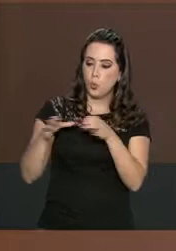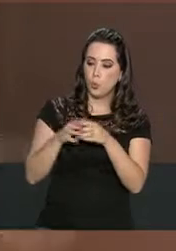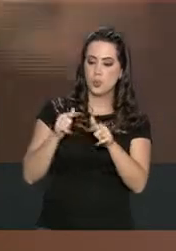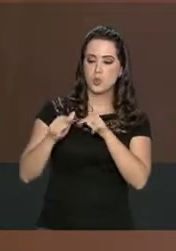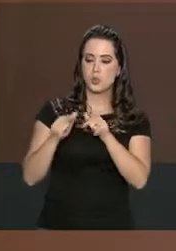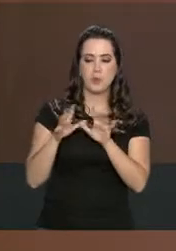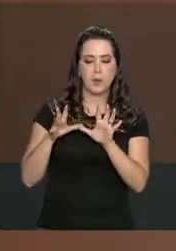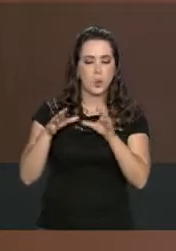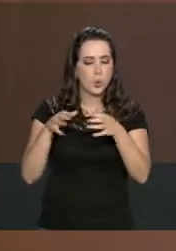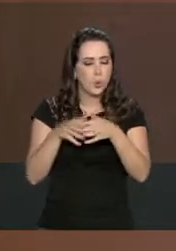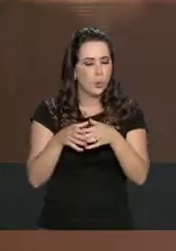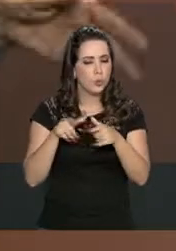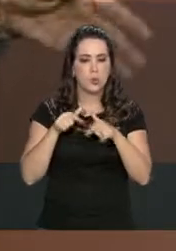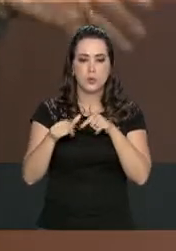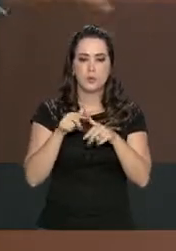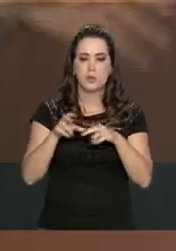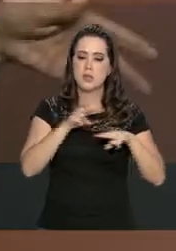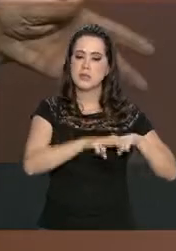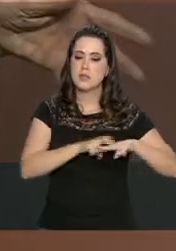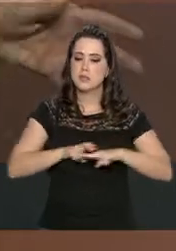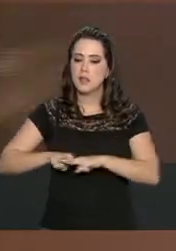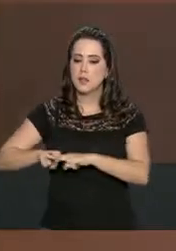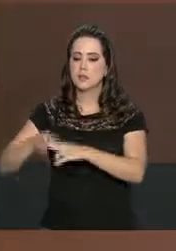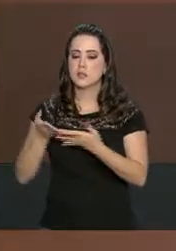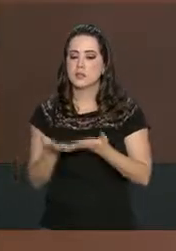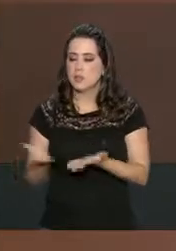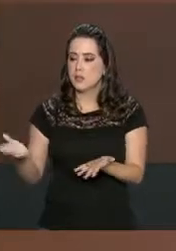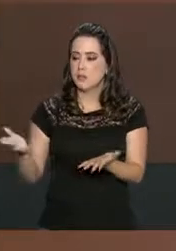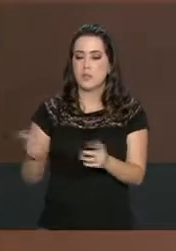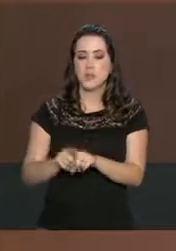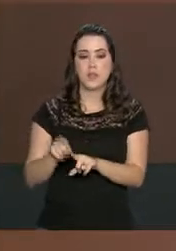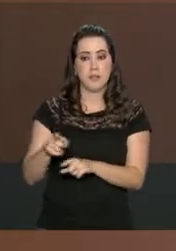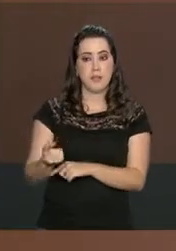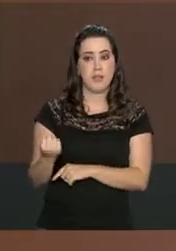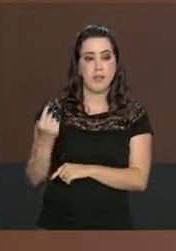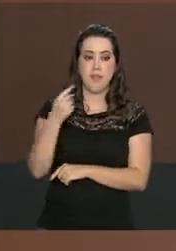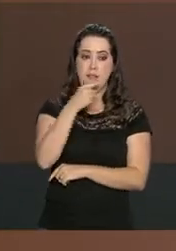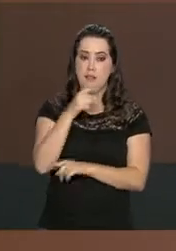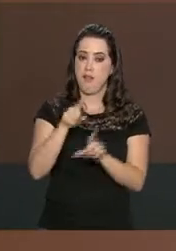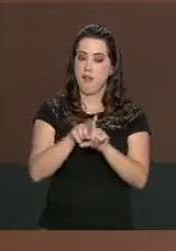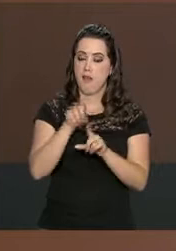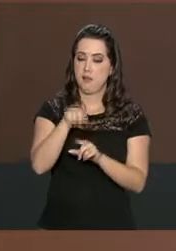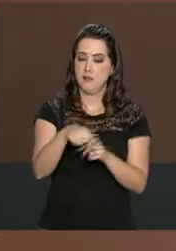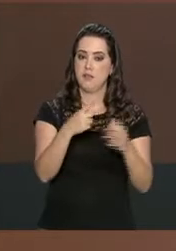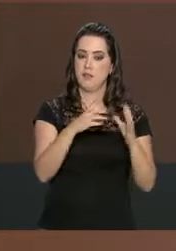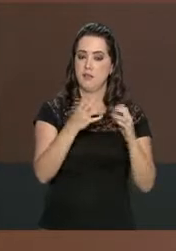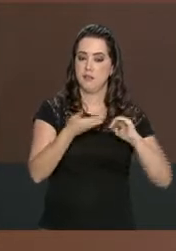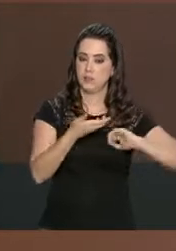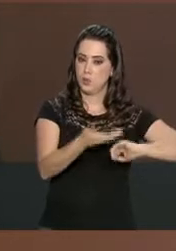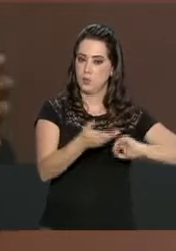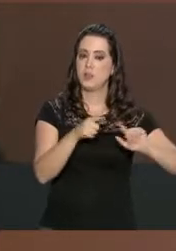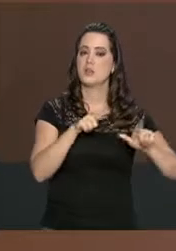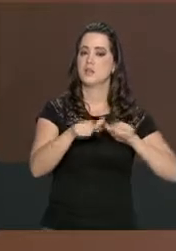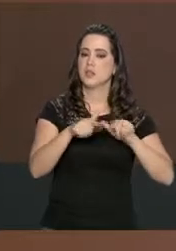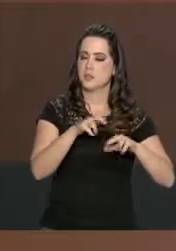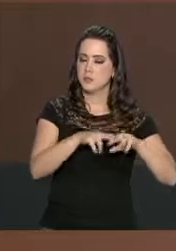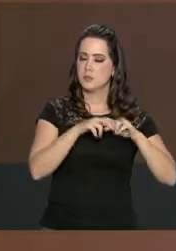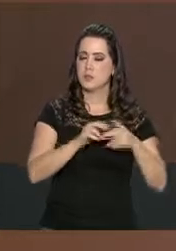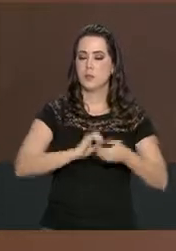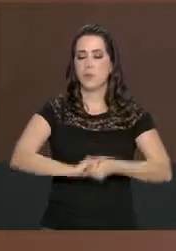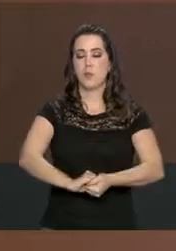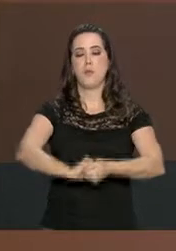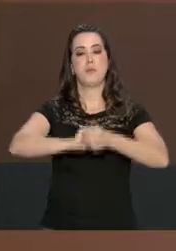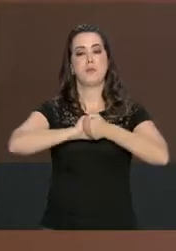equipe toda que está assentada aqui e da equipe que lá esteve no Congresso Nacional. De modo que, ao